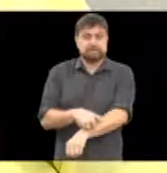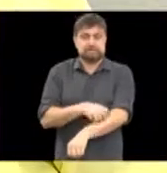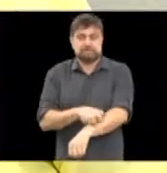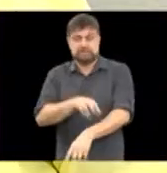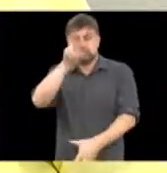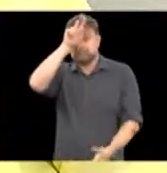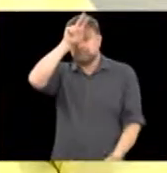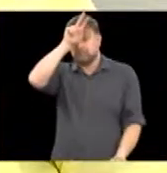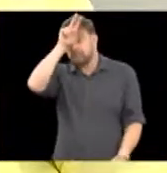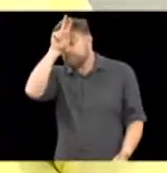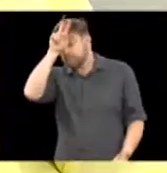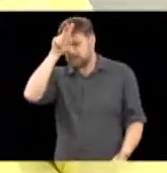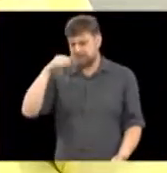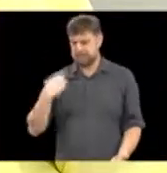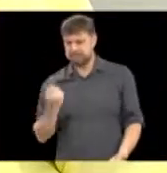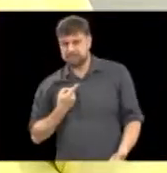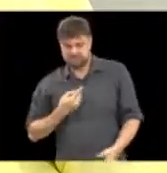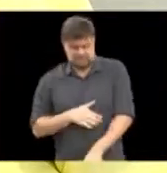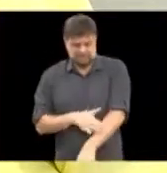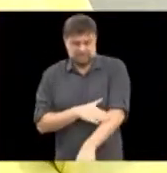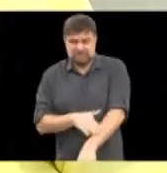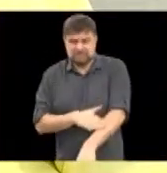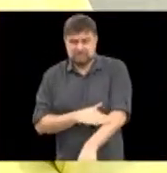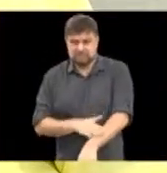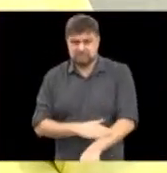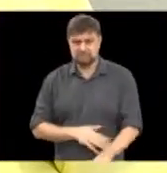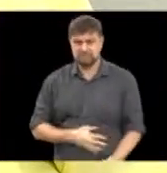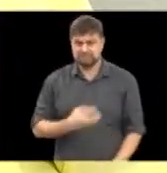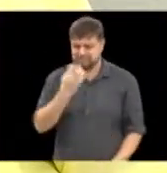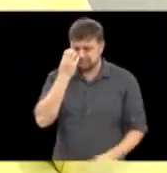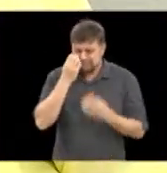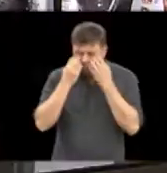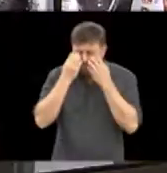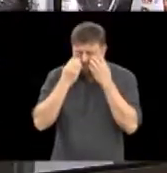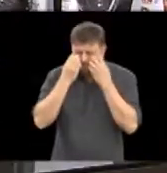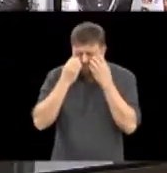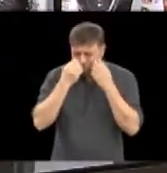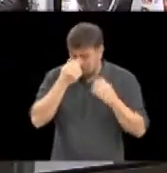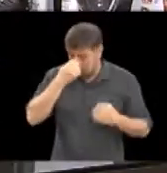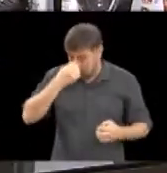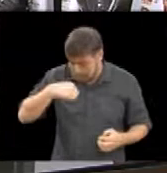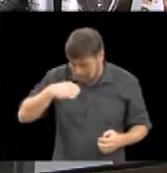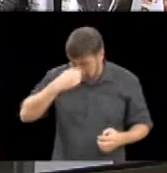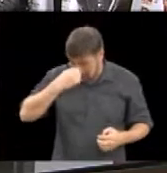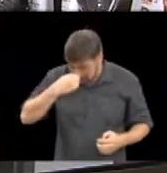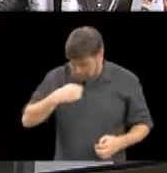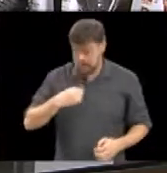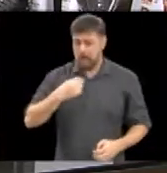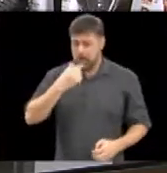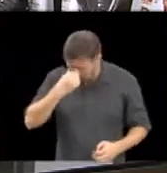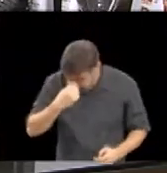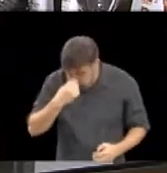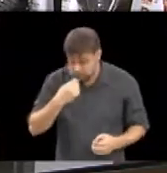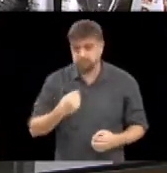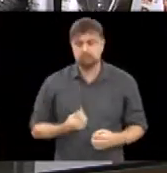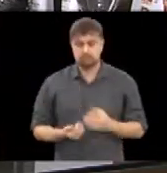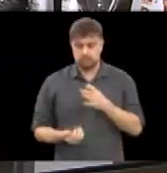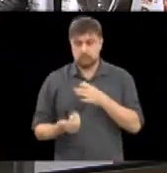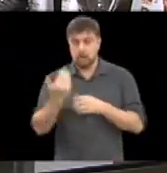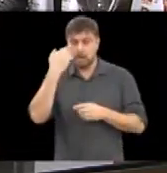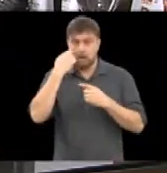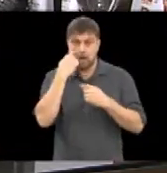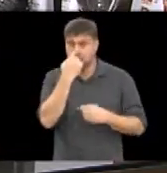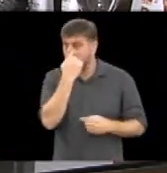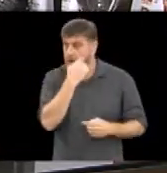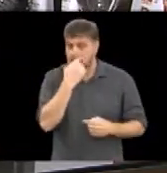reação ela dá na nossa pele? Rinite, né? Rinite. Desencadeia uma reação